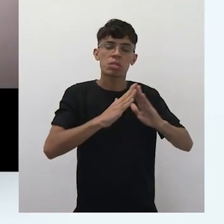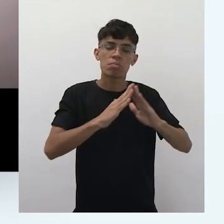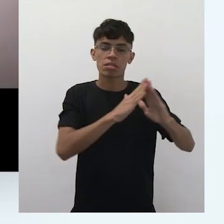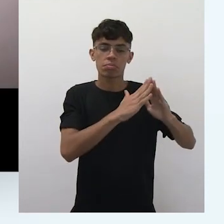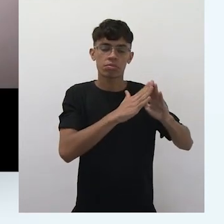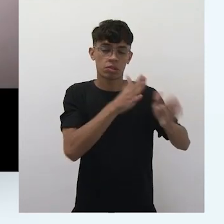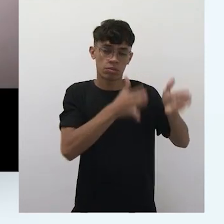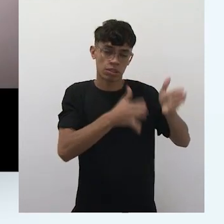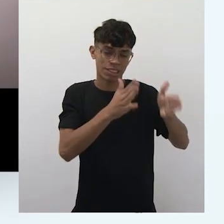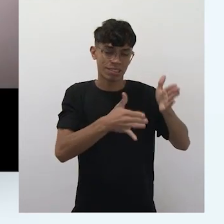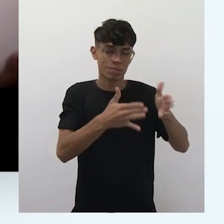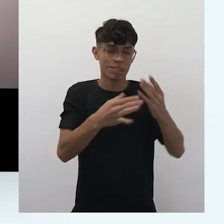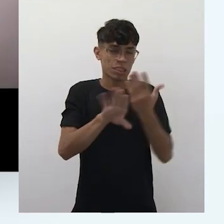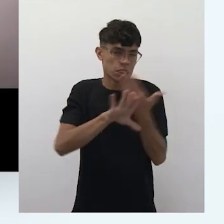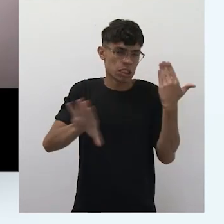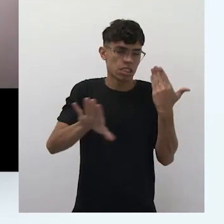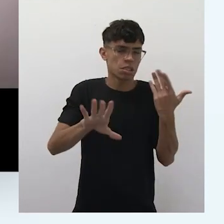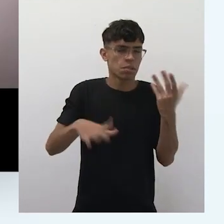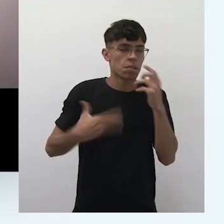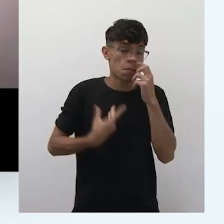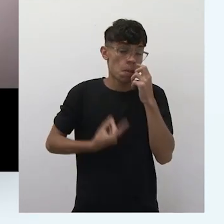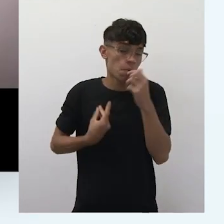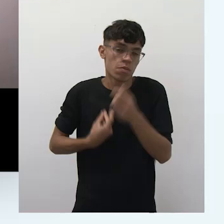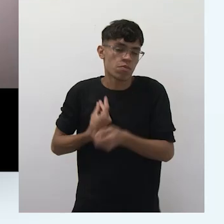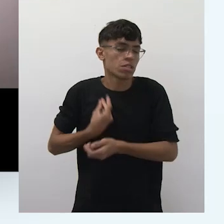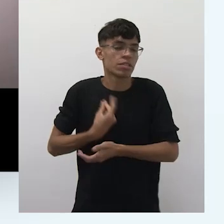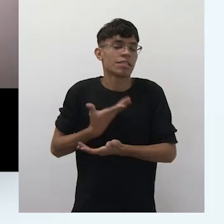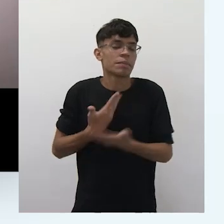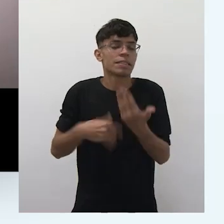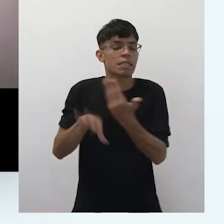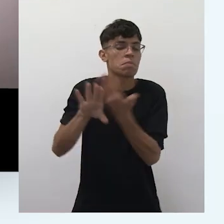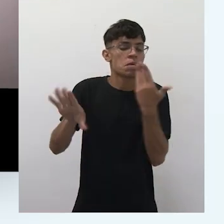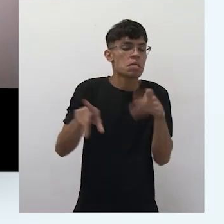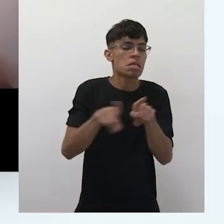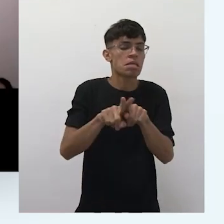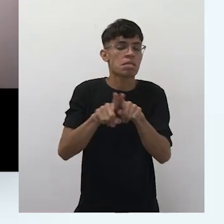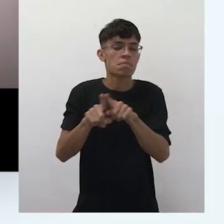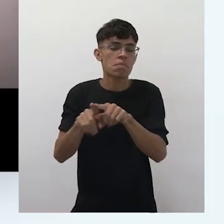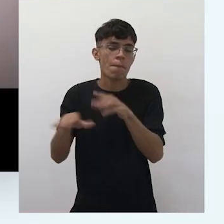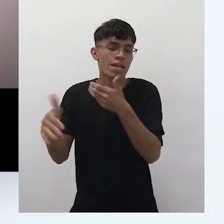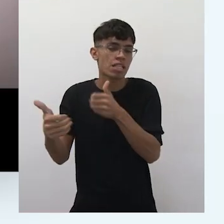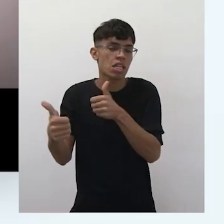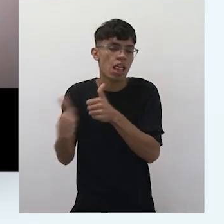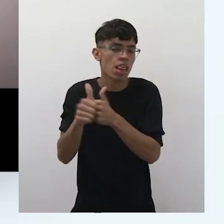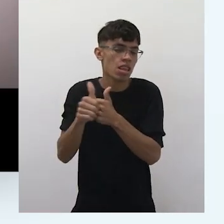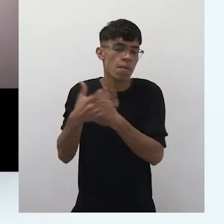situação onde nós temos as duas situações ao mesmo tempo, né, com essa pandemia.